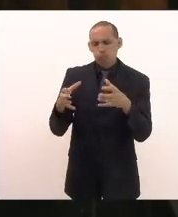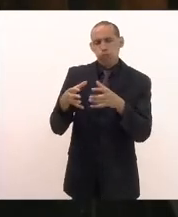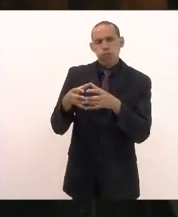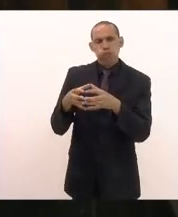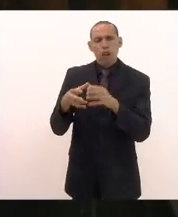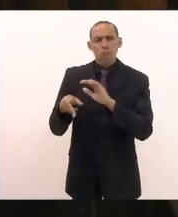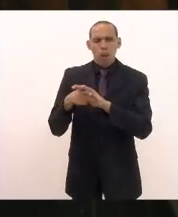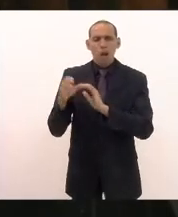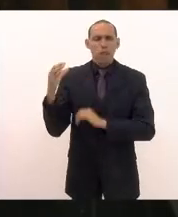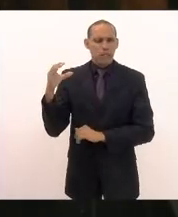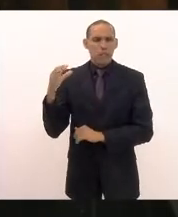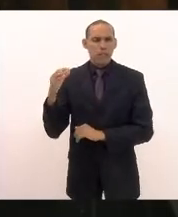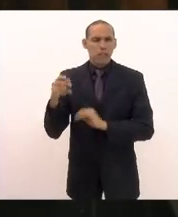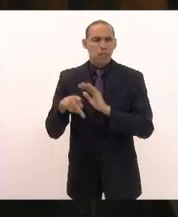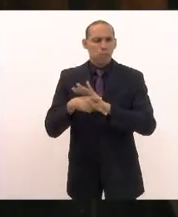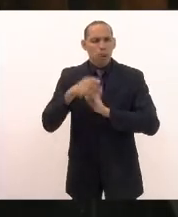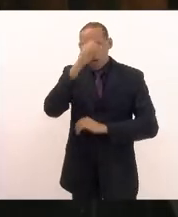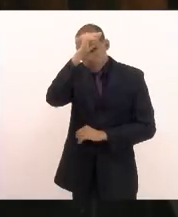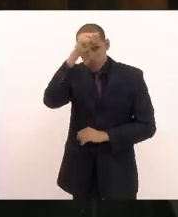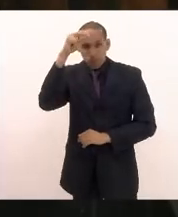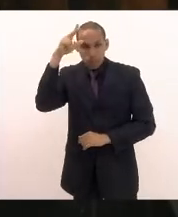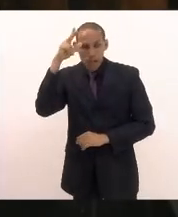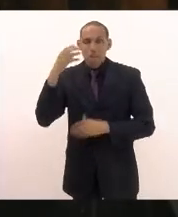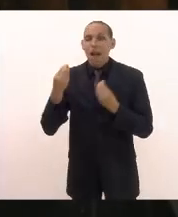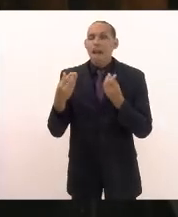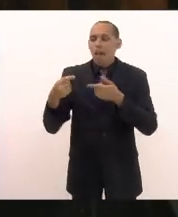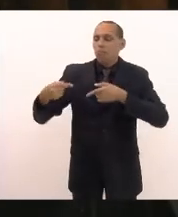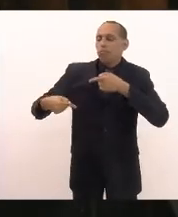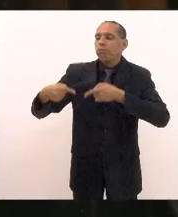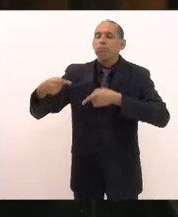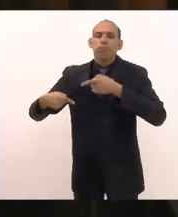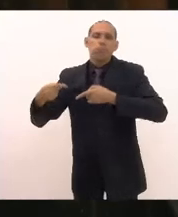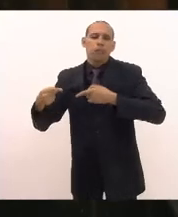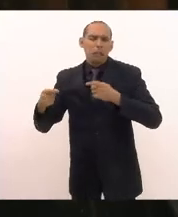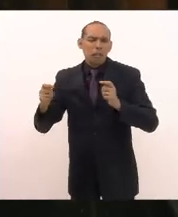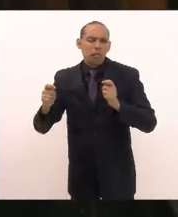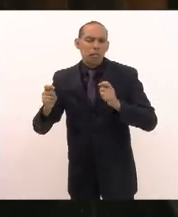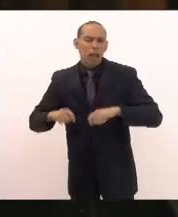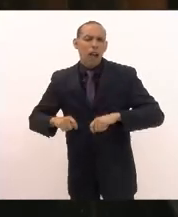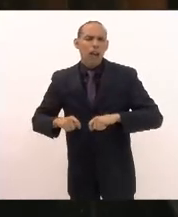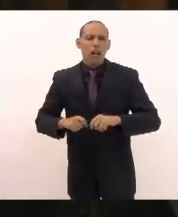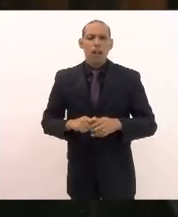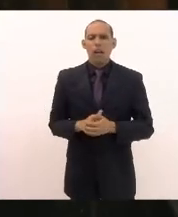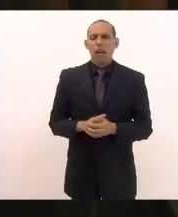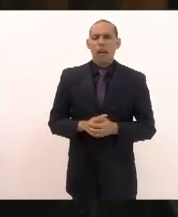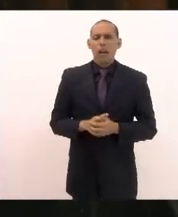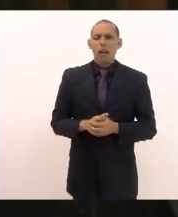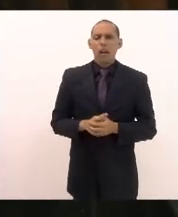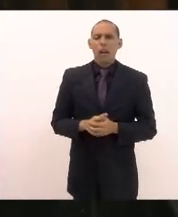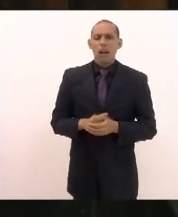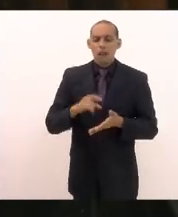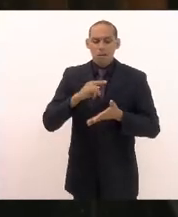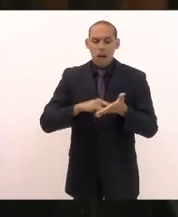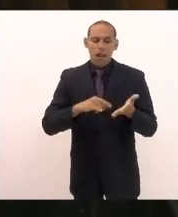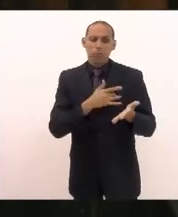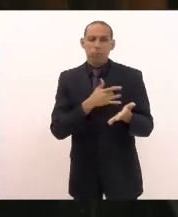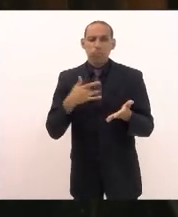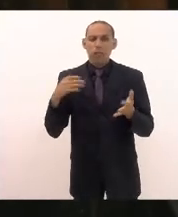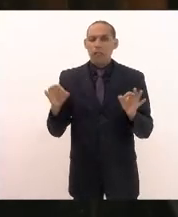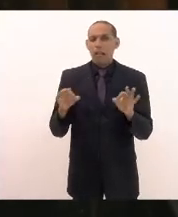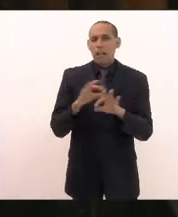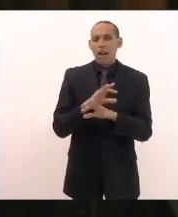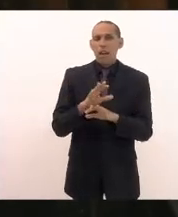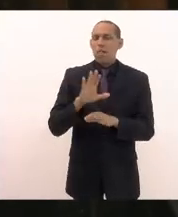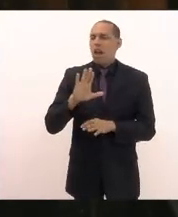da prefeitura para discutir a possibilidade do fim do passaporte, mas